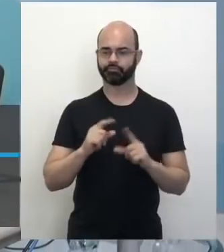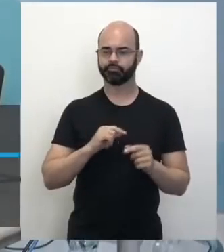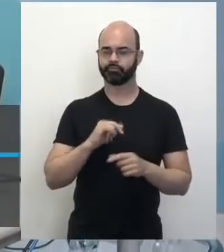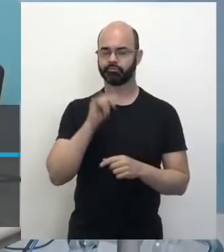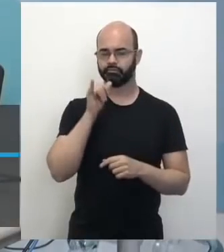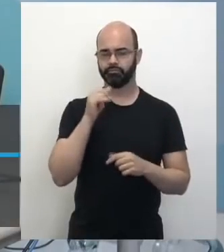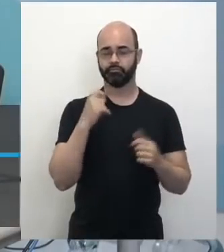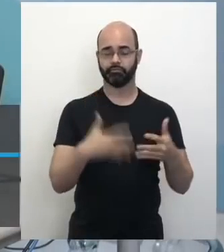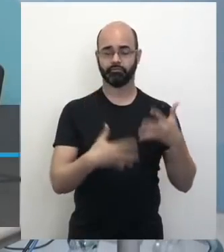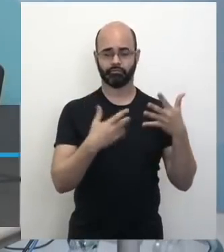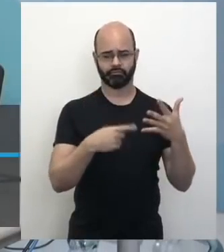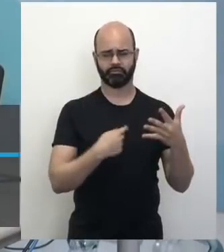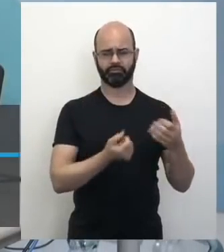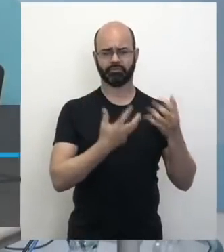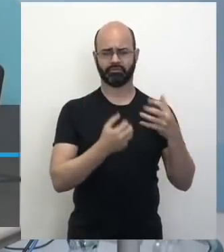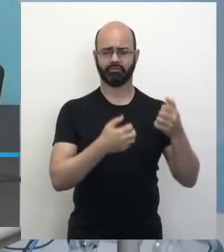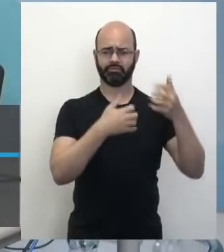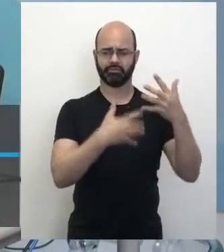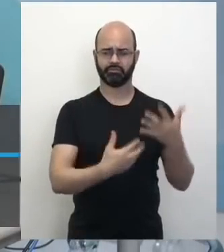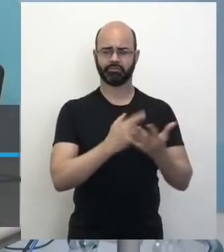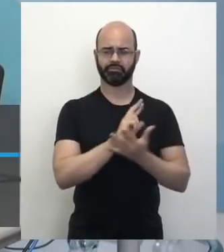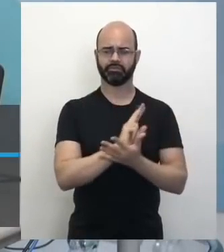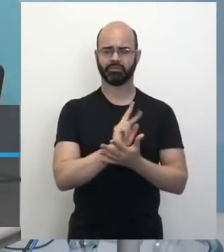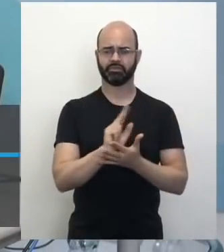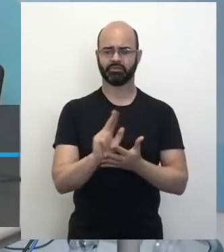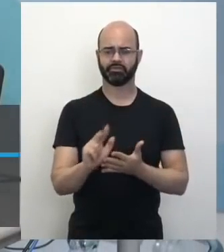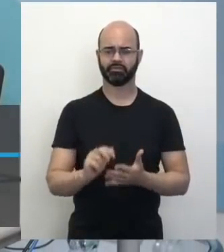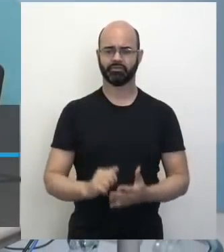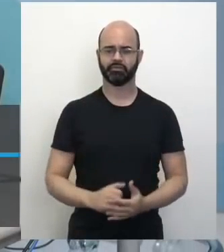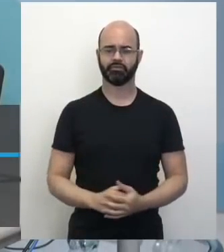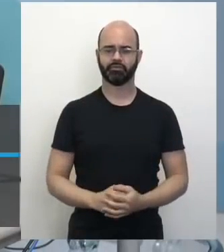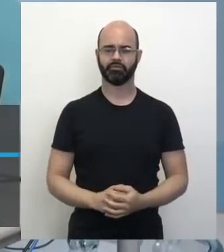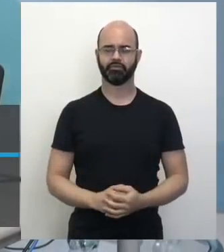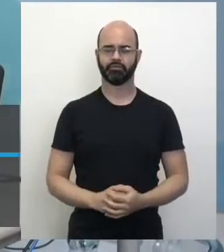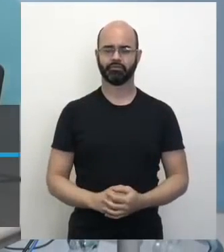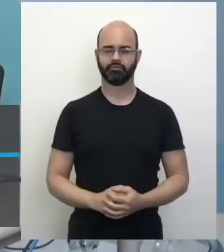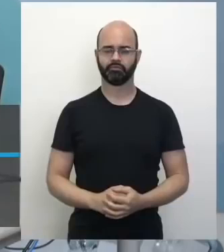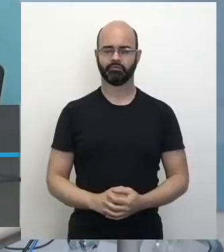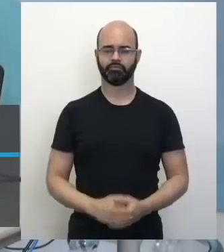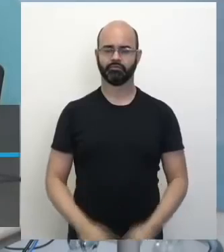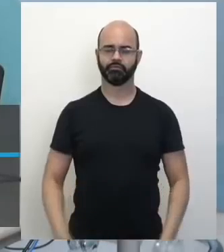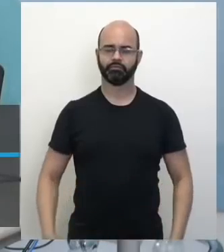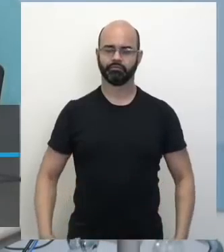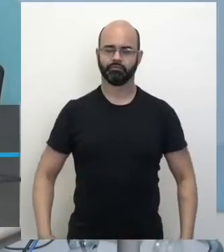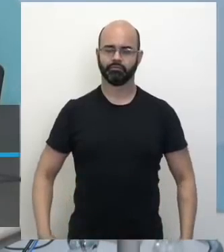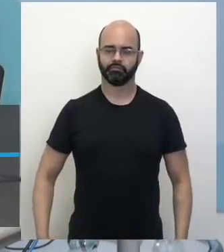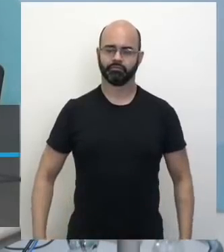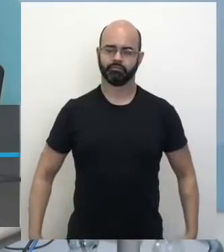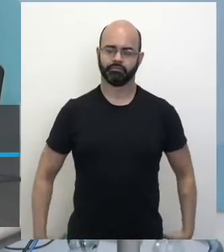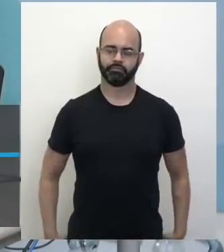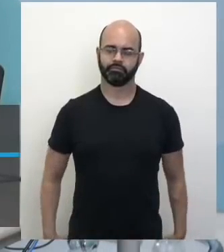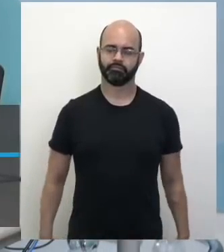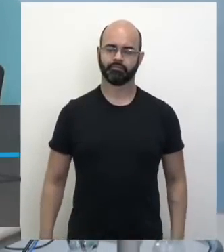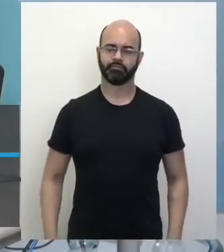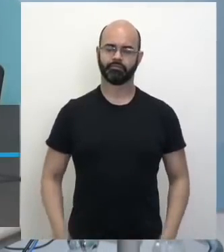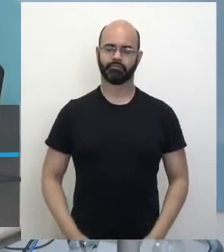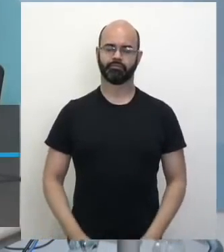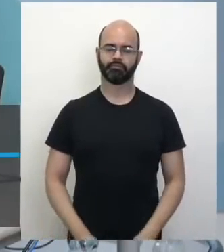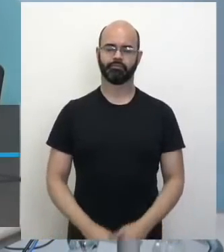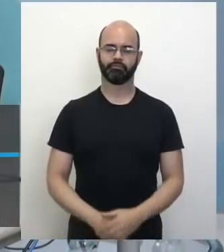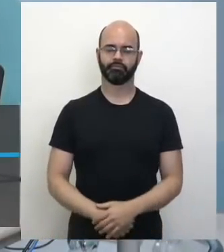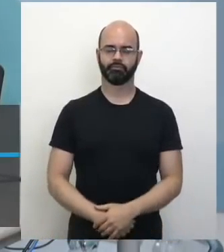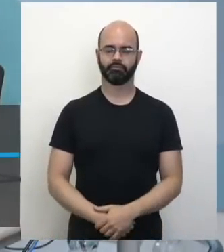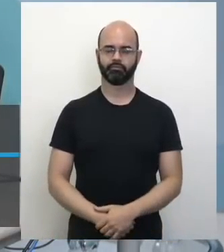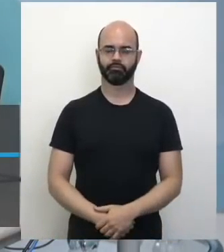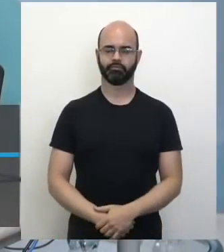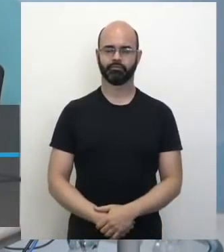estão aparecendo, respostas diversificadas, mas aquelas que estão, de fato, dentro do contexto da